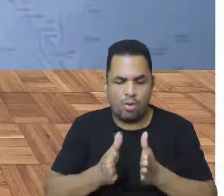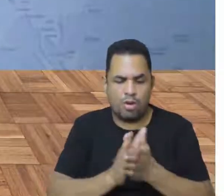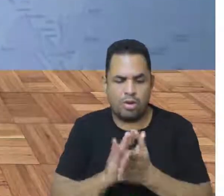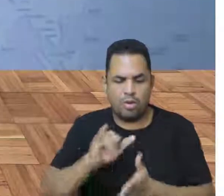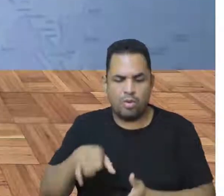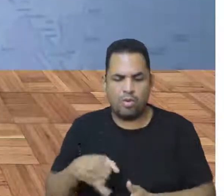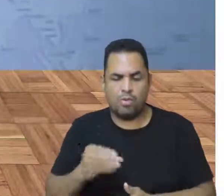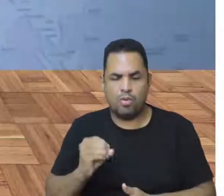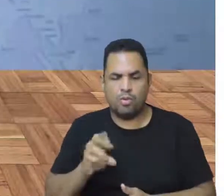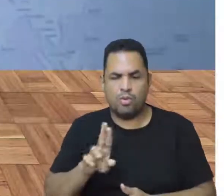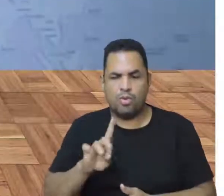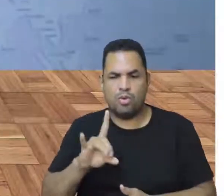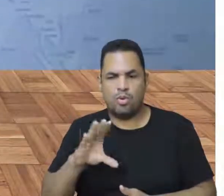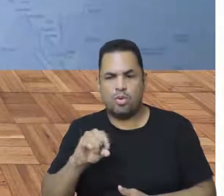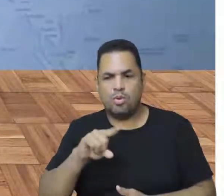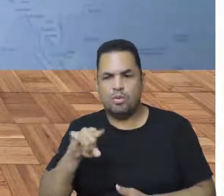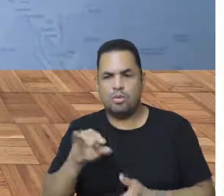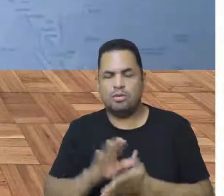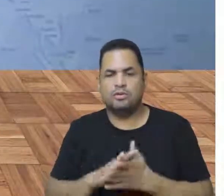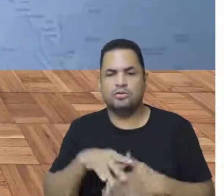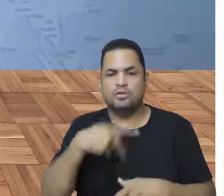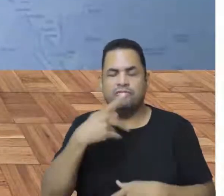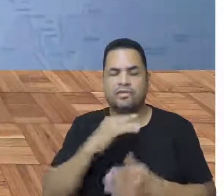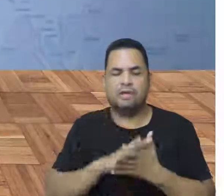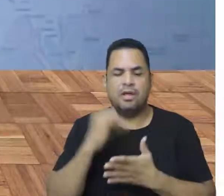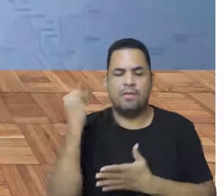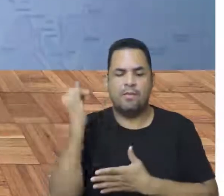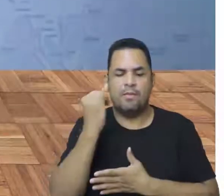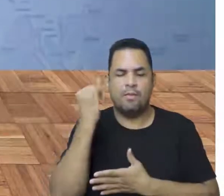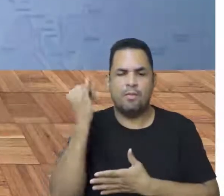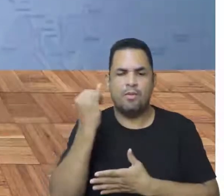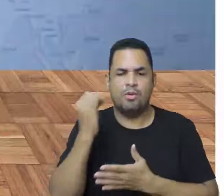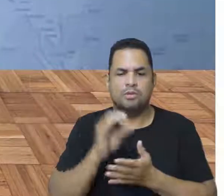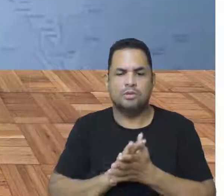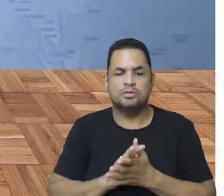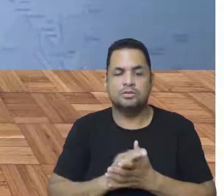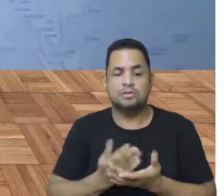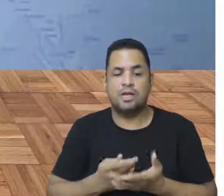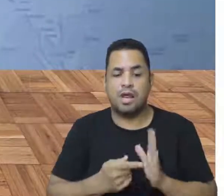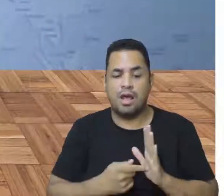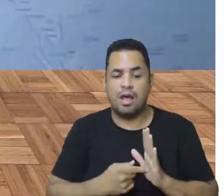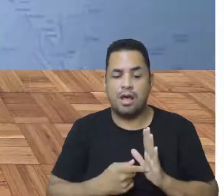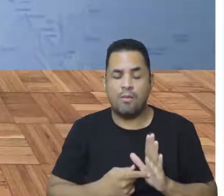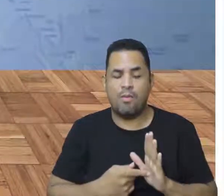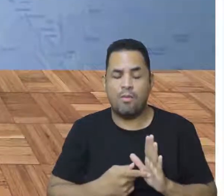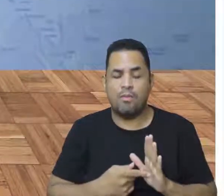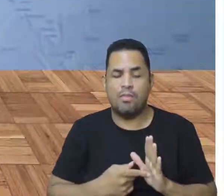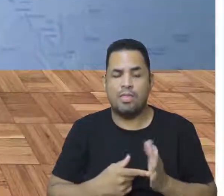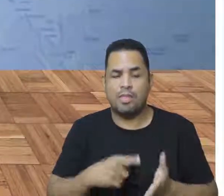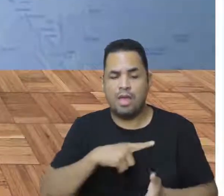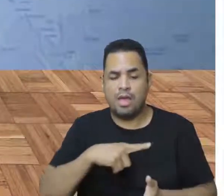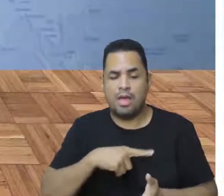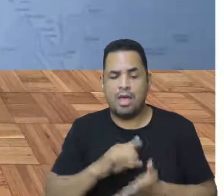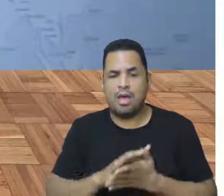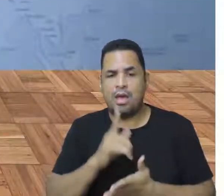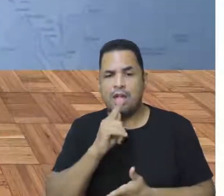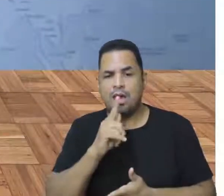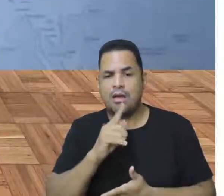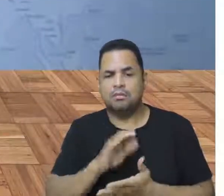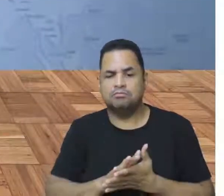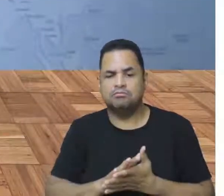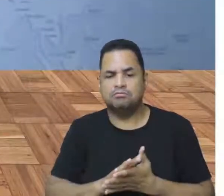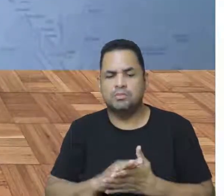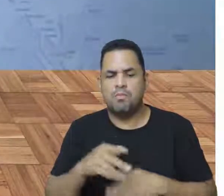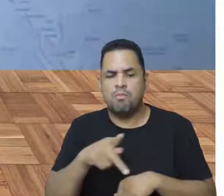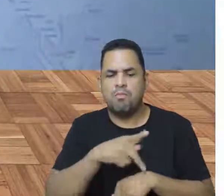me referindo à importância que Israel dá à água. É um dos países do mundo que tem o maior